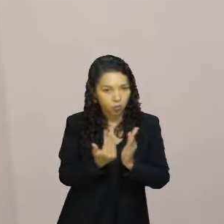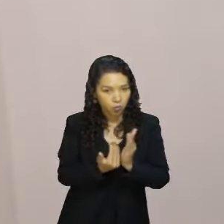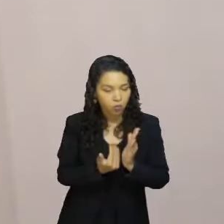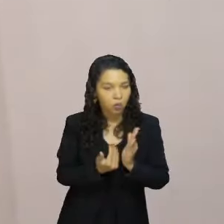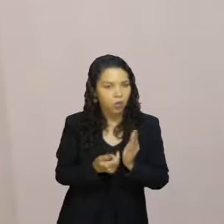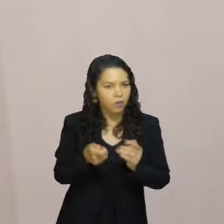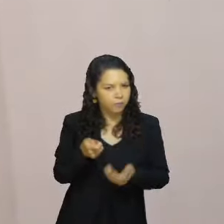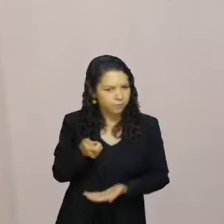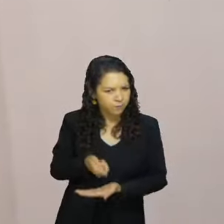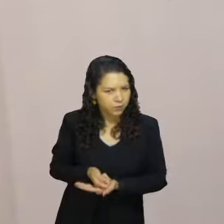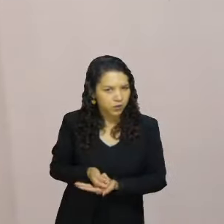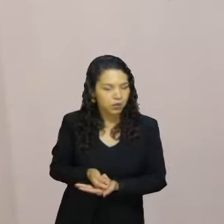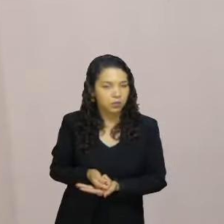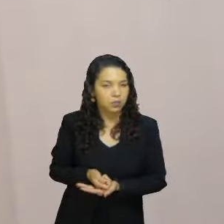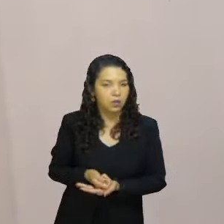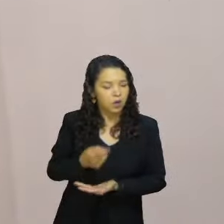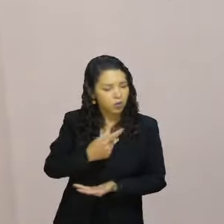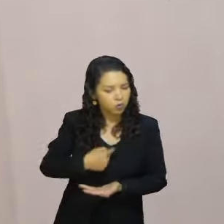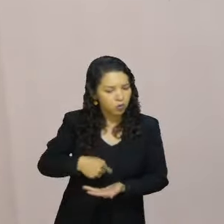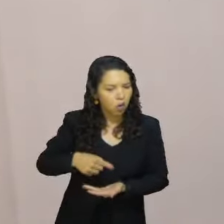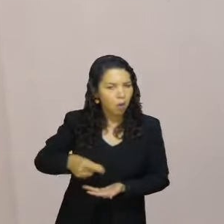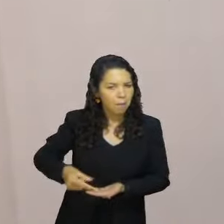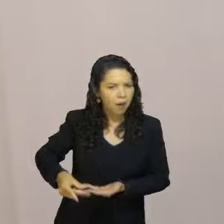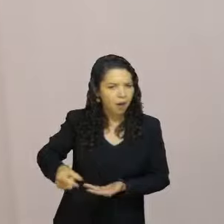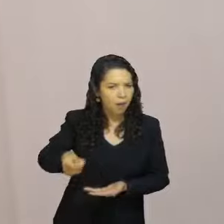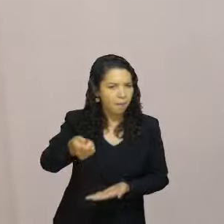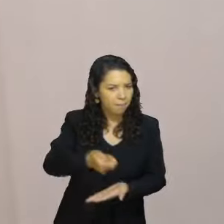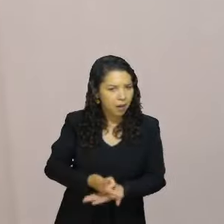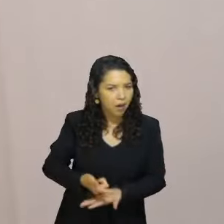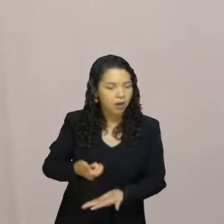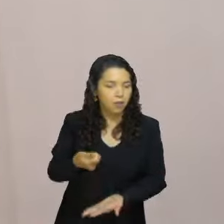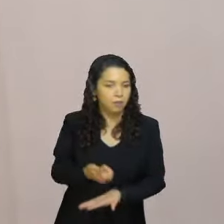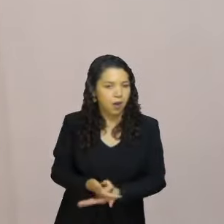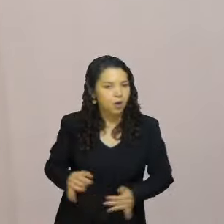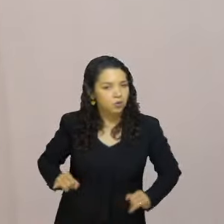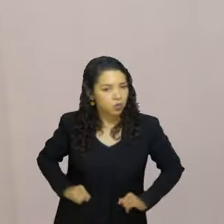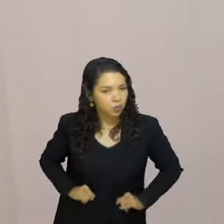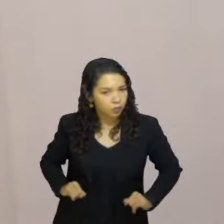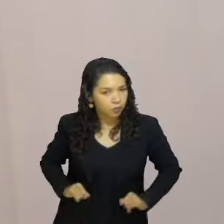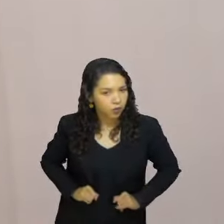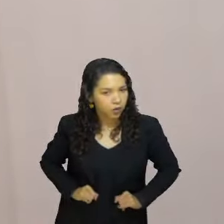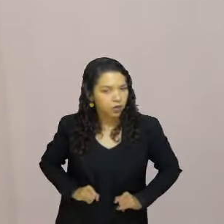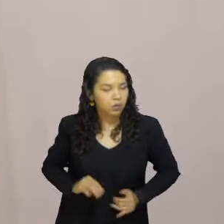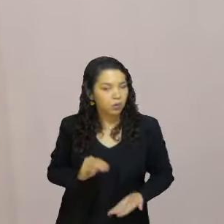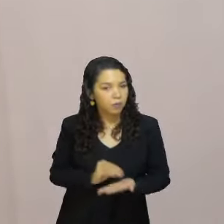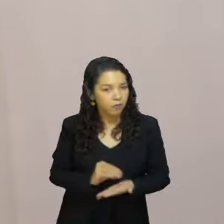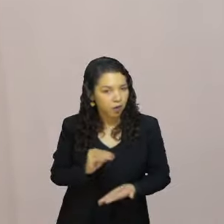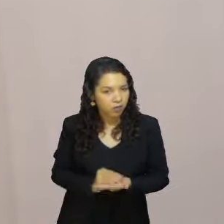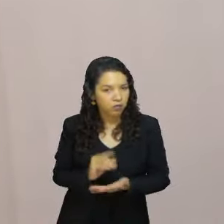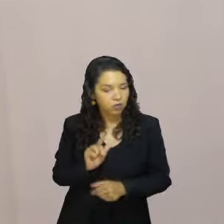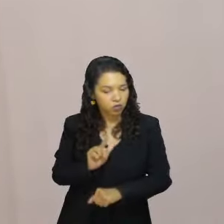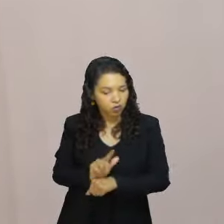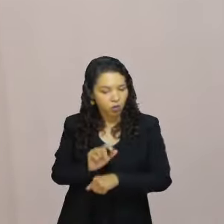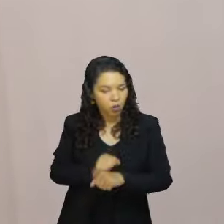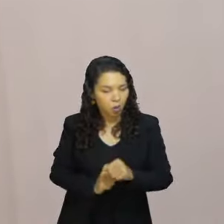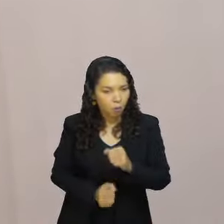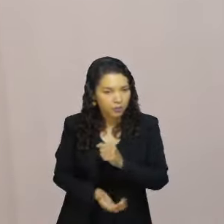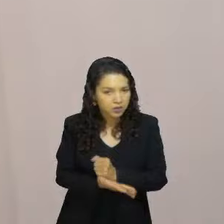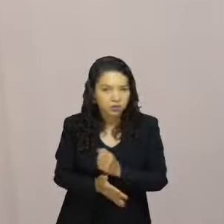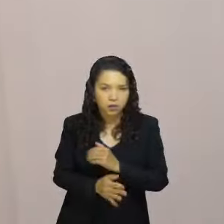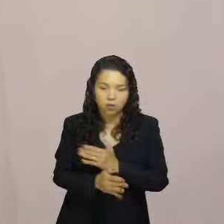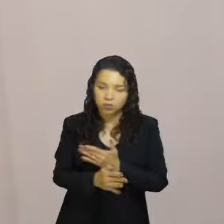ficar eternamente pagando a conta pela corrupção e falta de gestão. É hora de